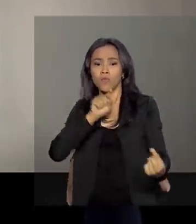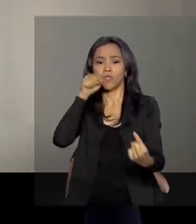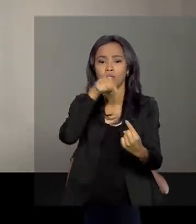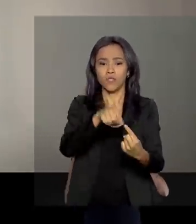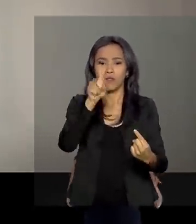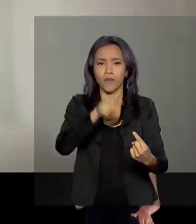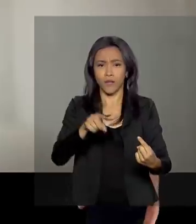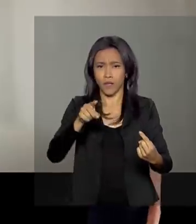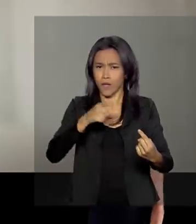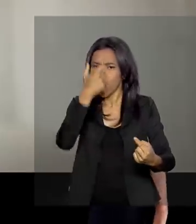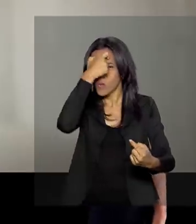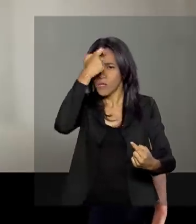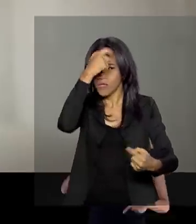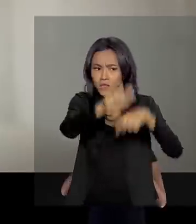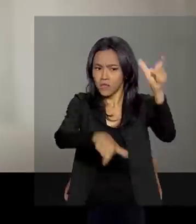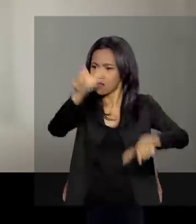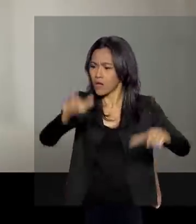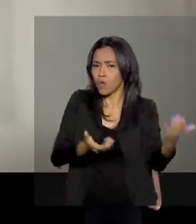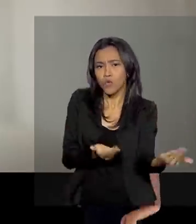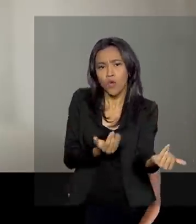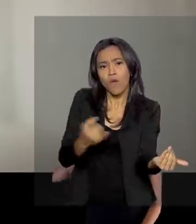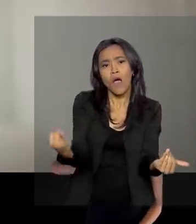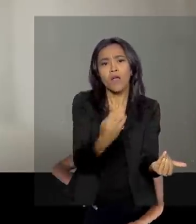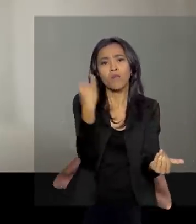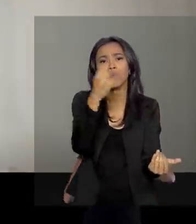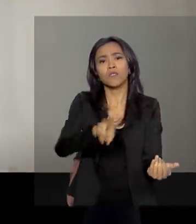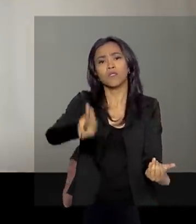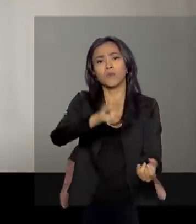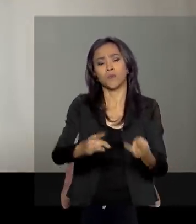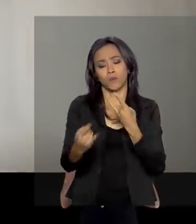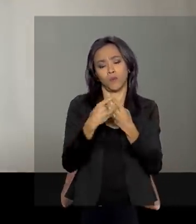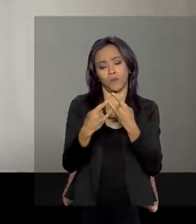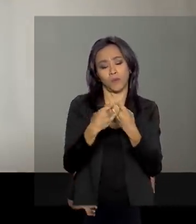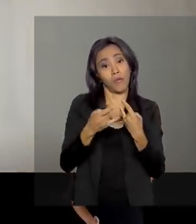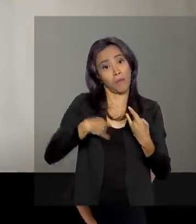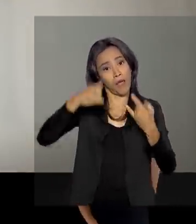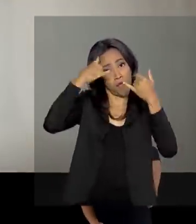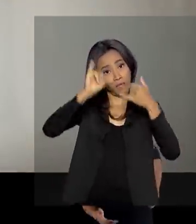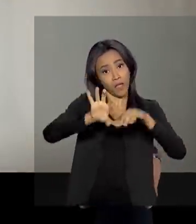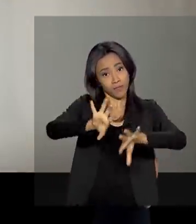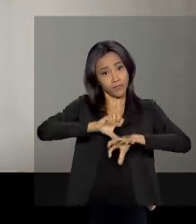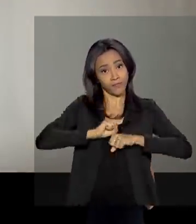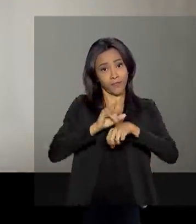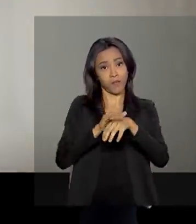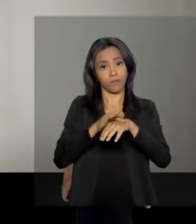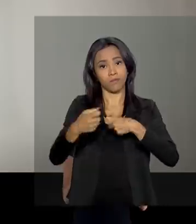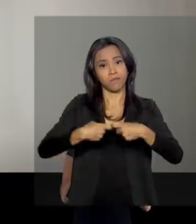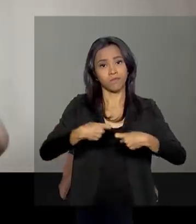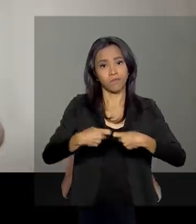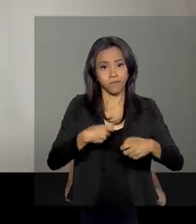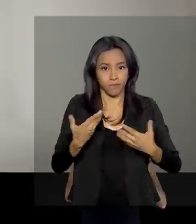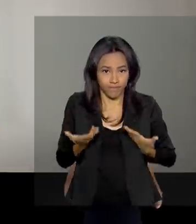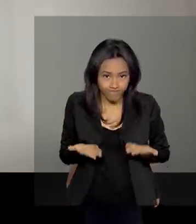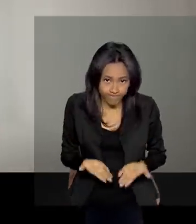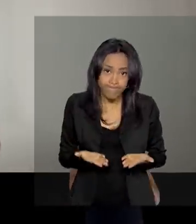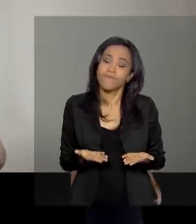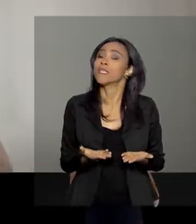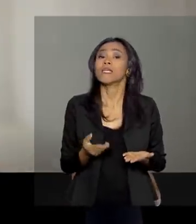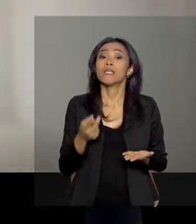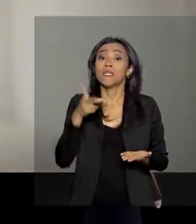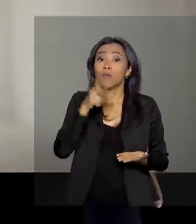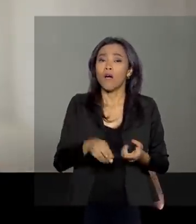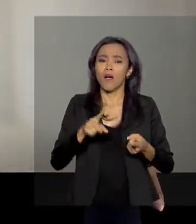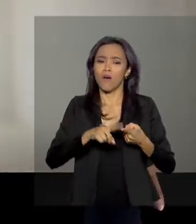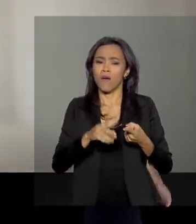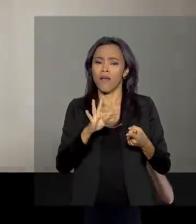jovens sobre a importância do uso do preservativo para prevenir infecções sexualmente transmissíveis como